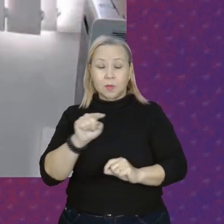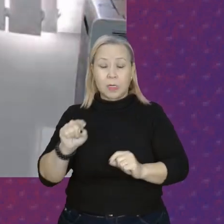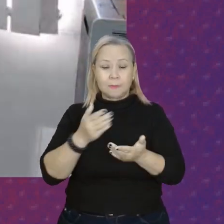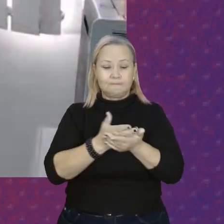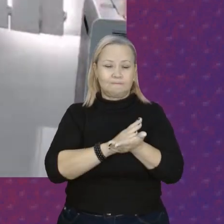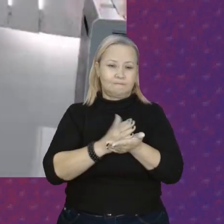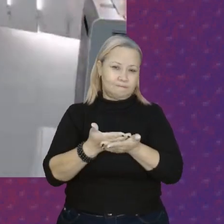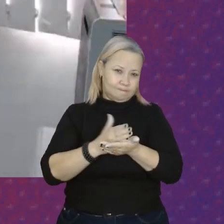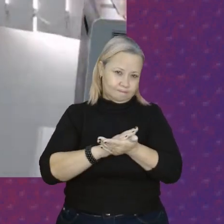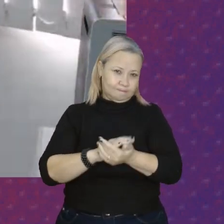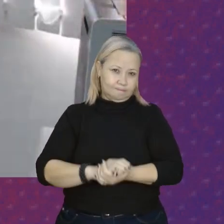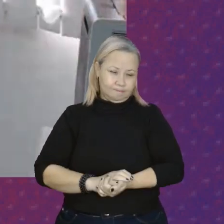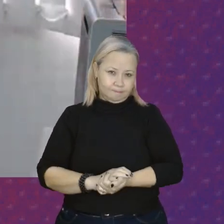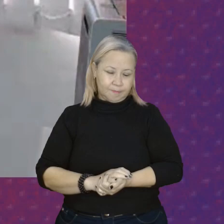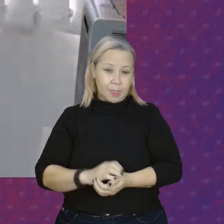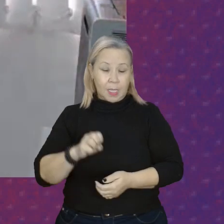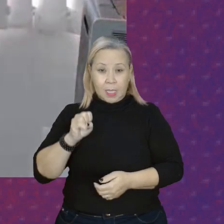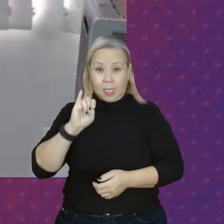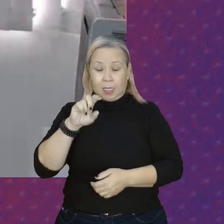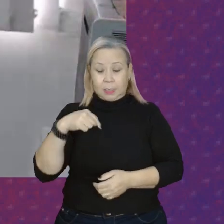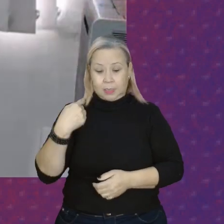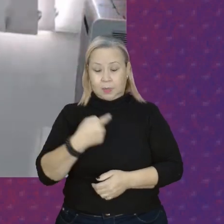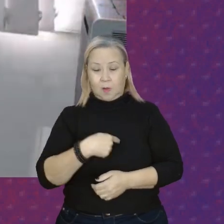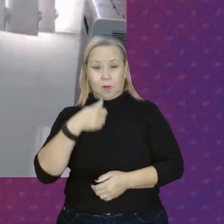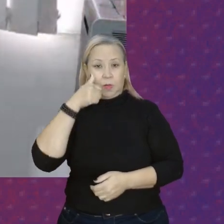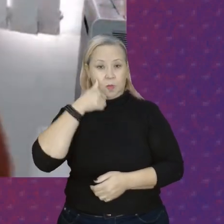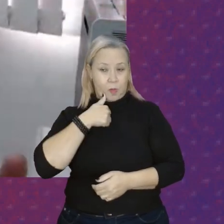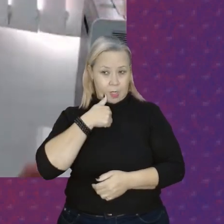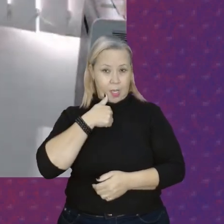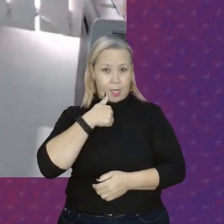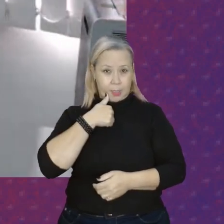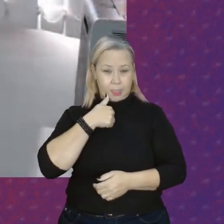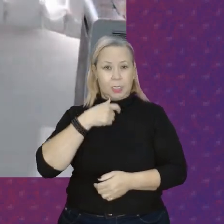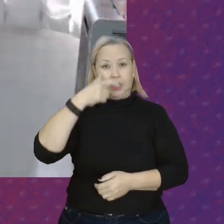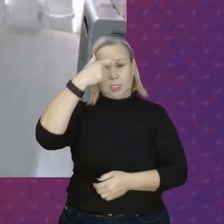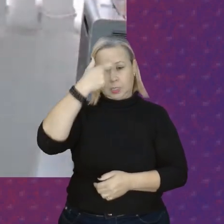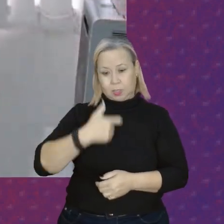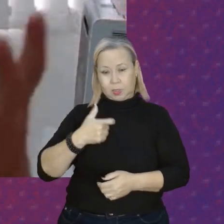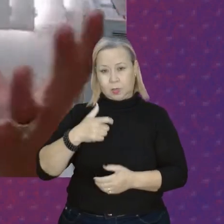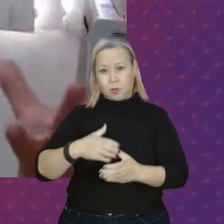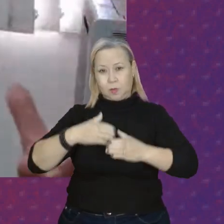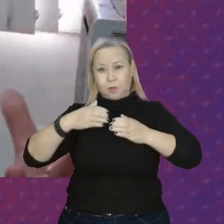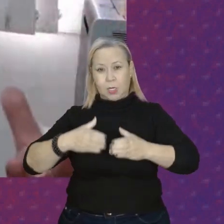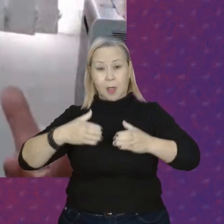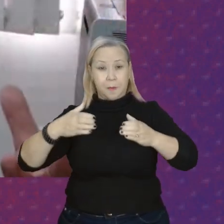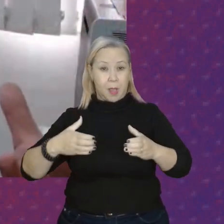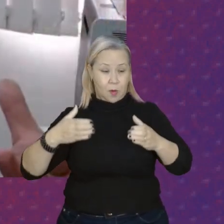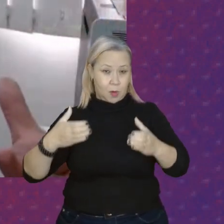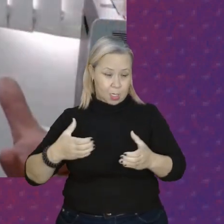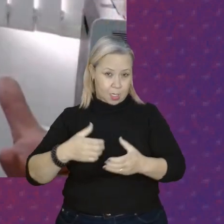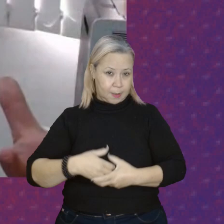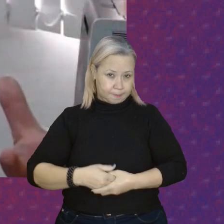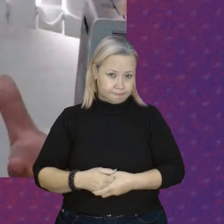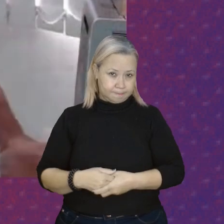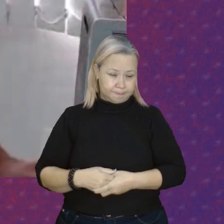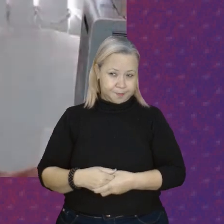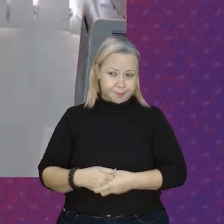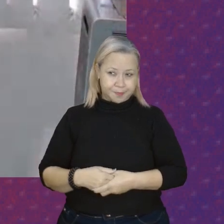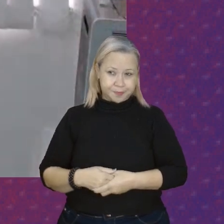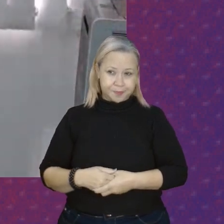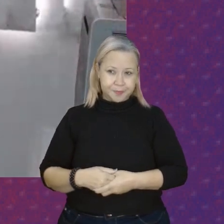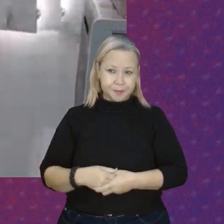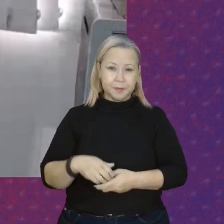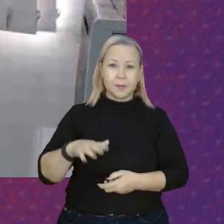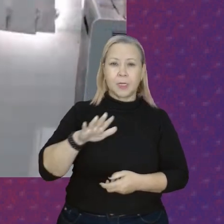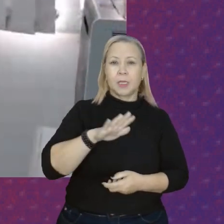interrogação. Se nós, mulheres, somos a maioria